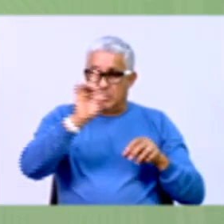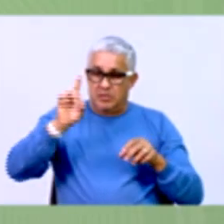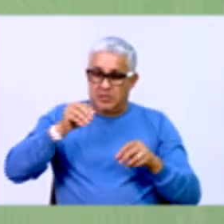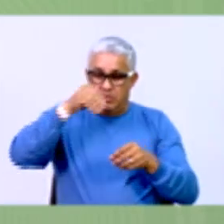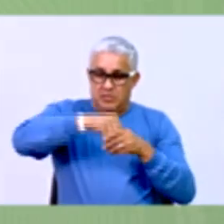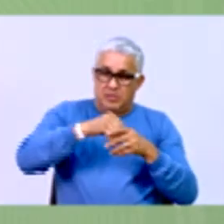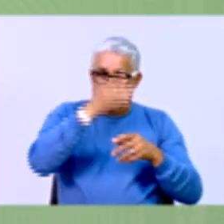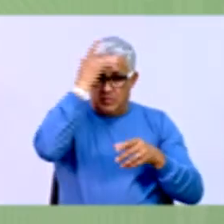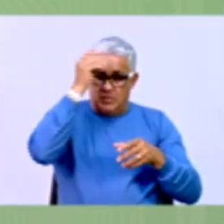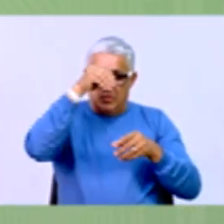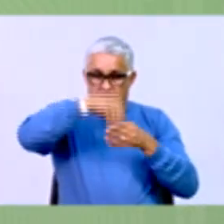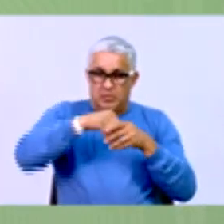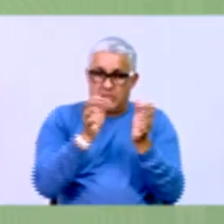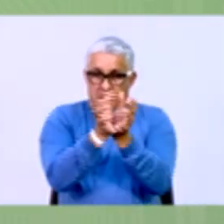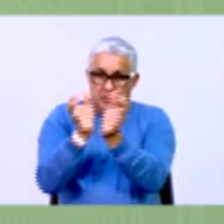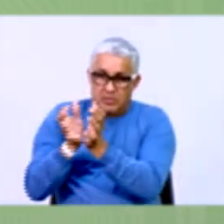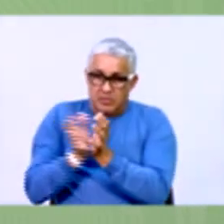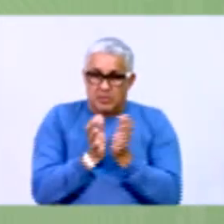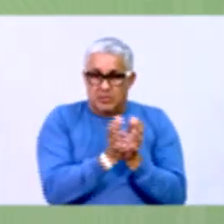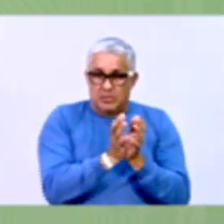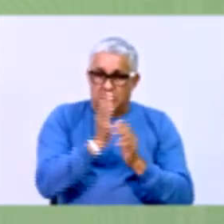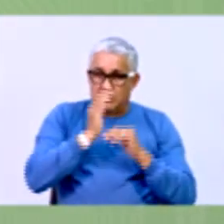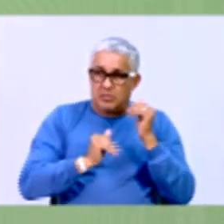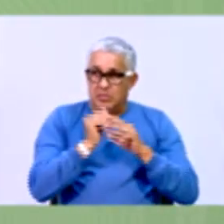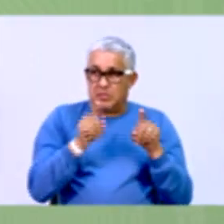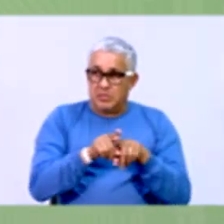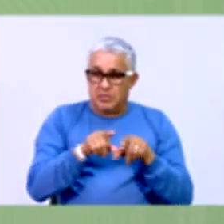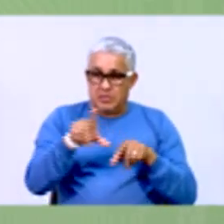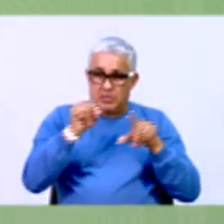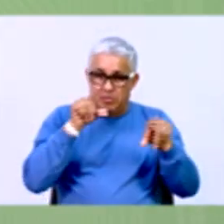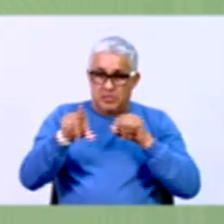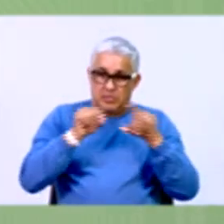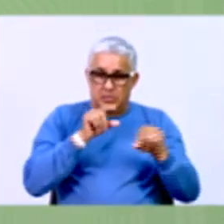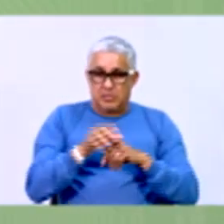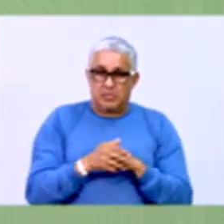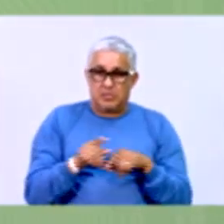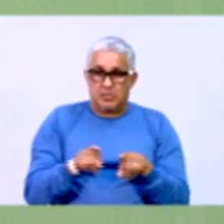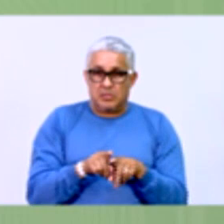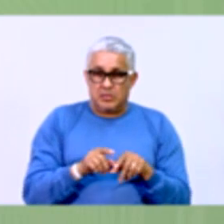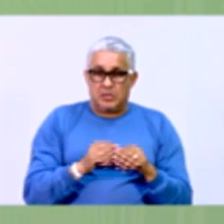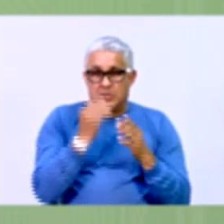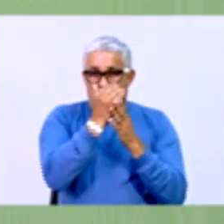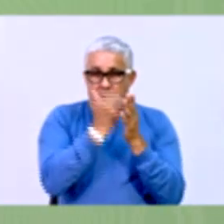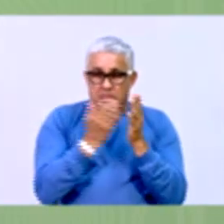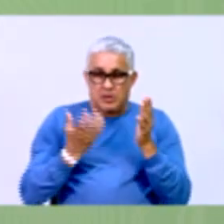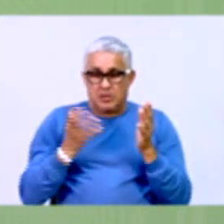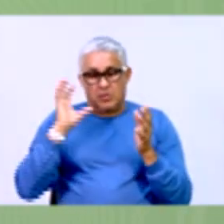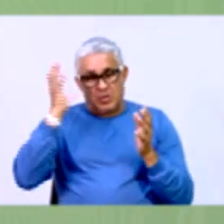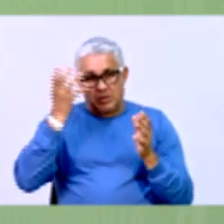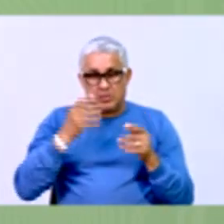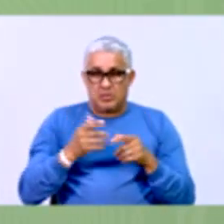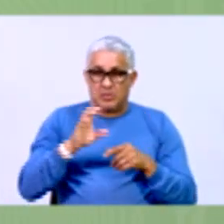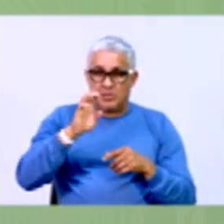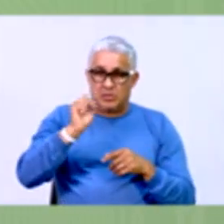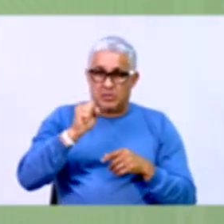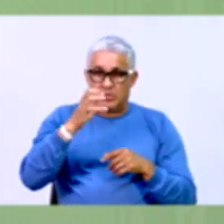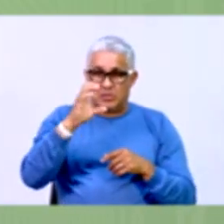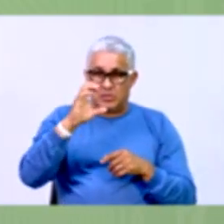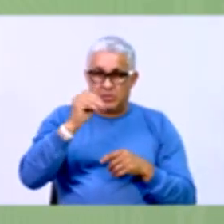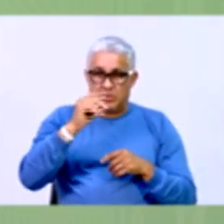e esses membros de equipe vão ser escolhidos de acordo com o problema que quer ser resolvido, o escopo lá, do